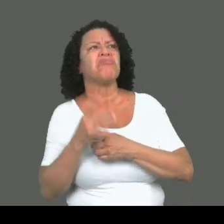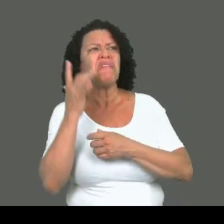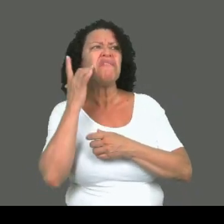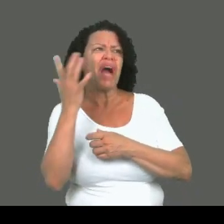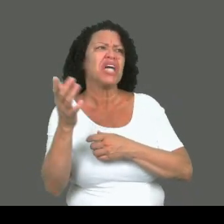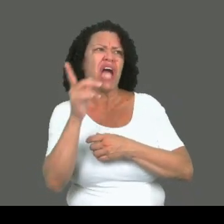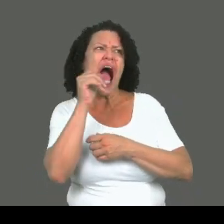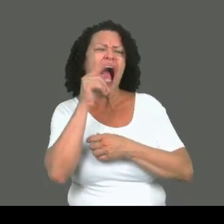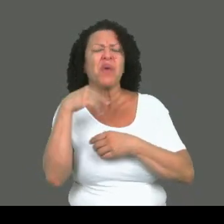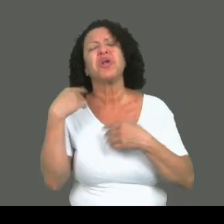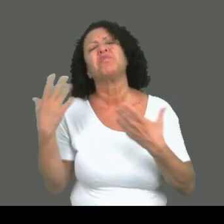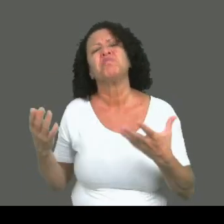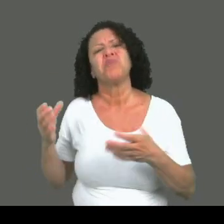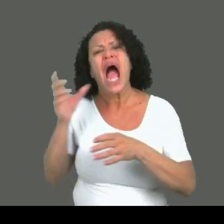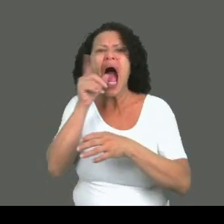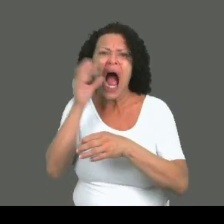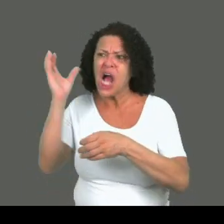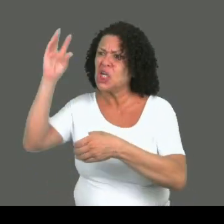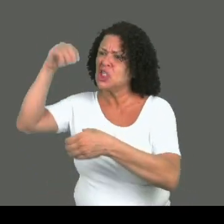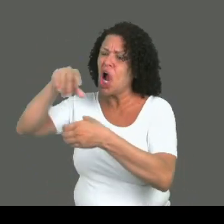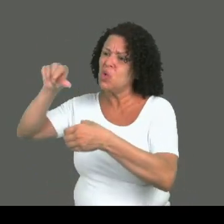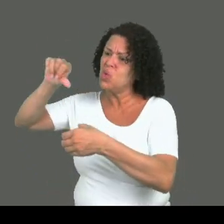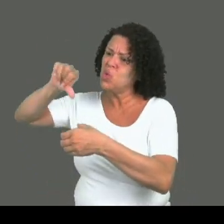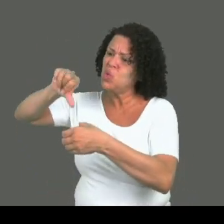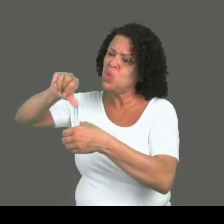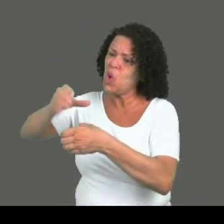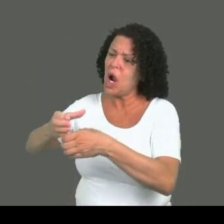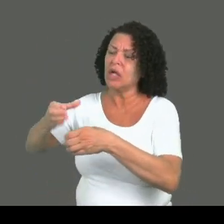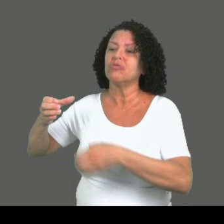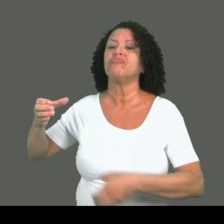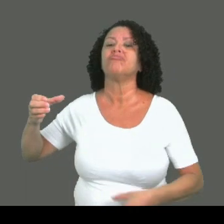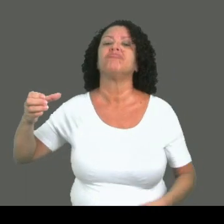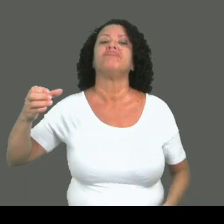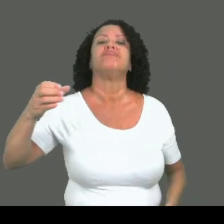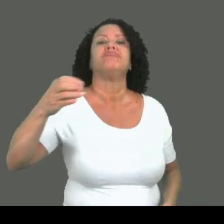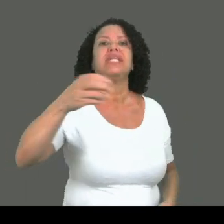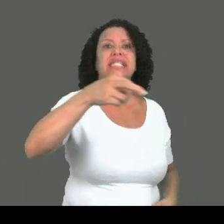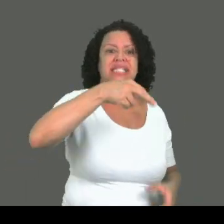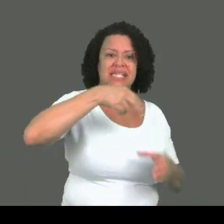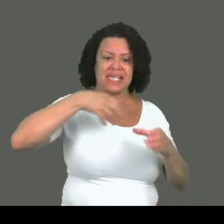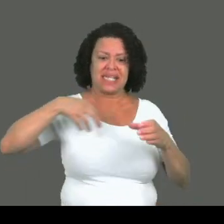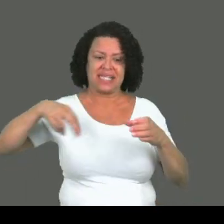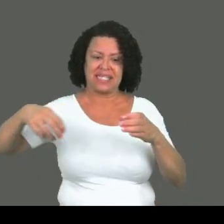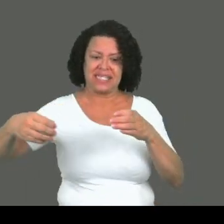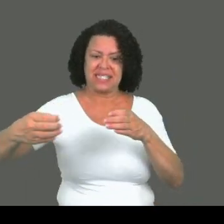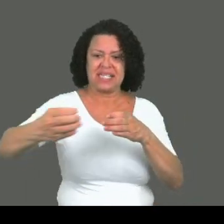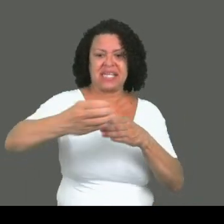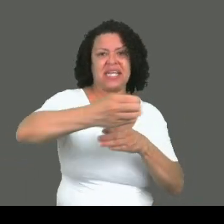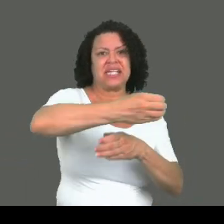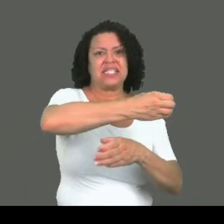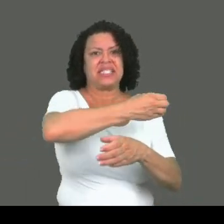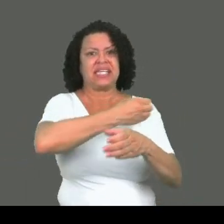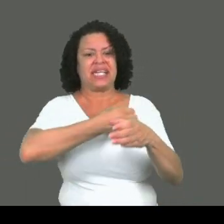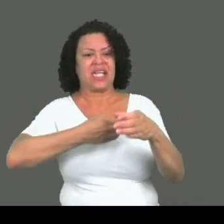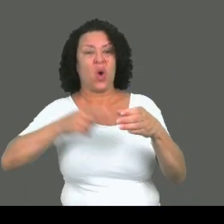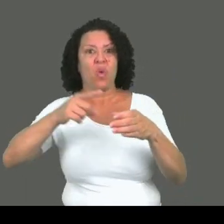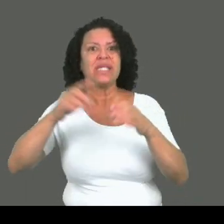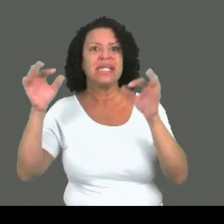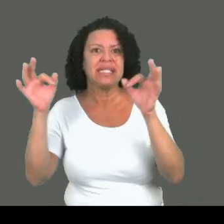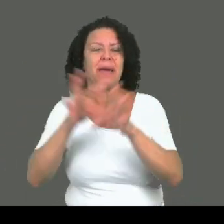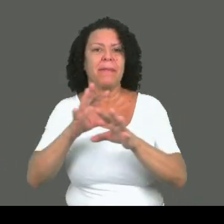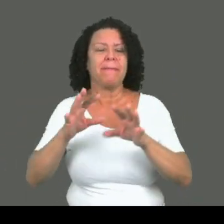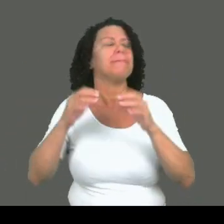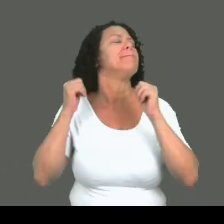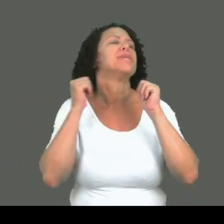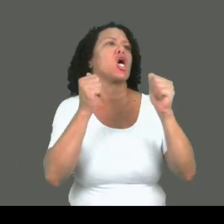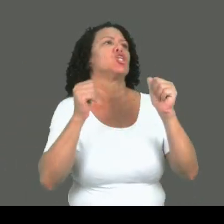fácil. Pegou um copo com água, deu a volta 3 vezes, como o velho pediu, e quando ele terminou, ele falou: